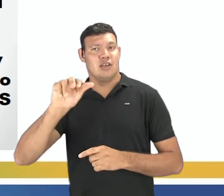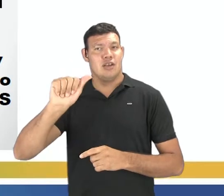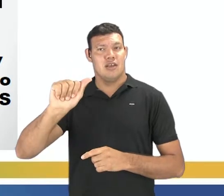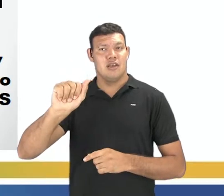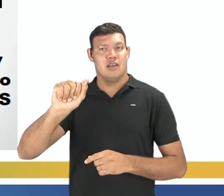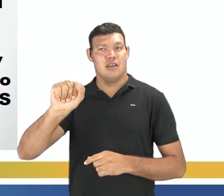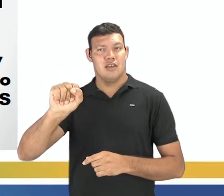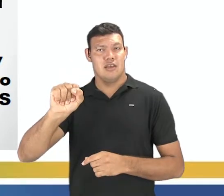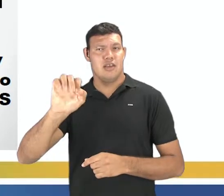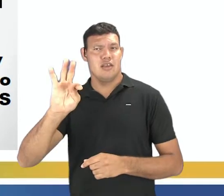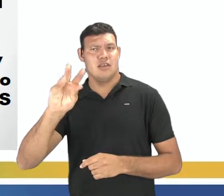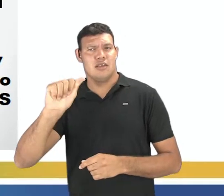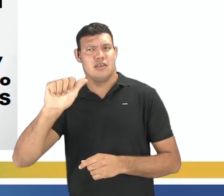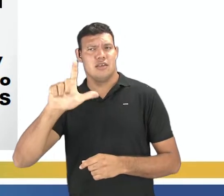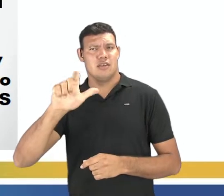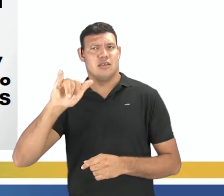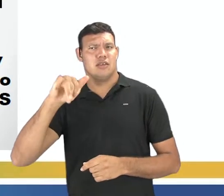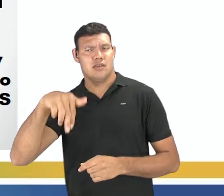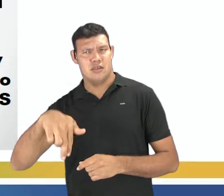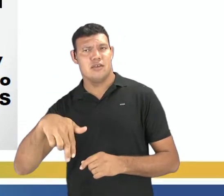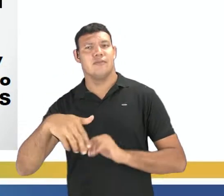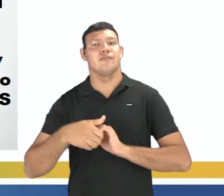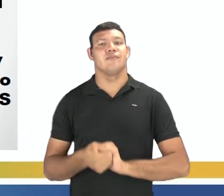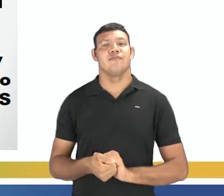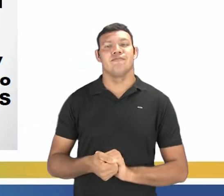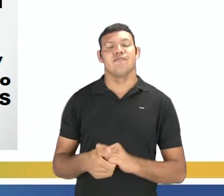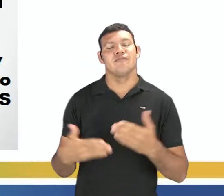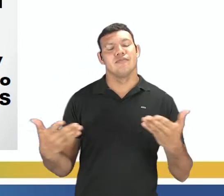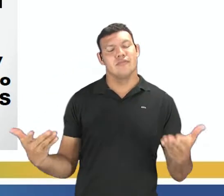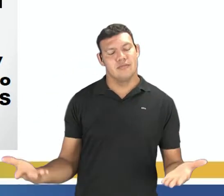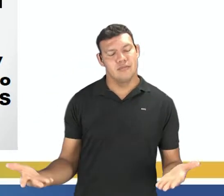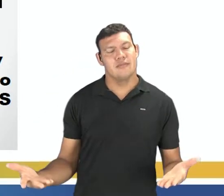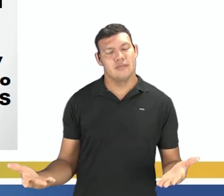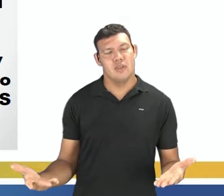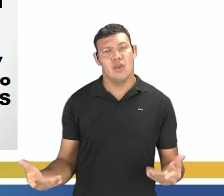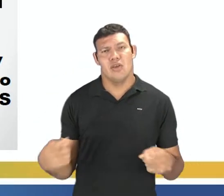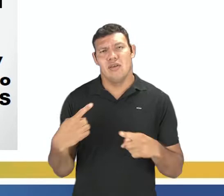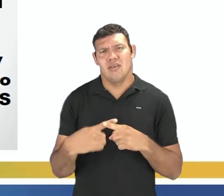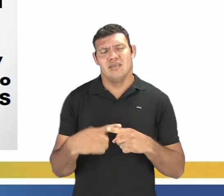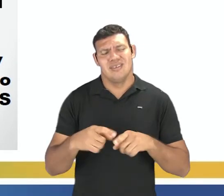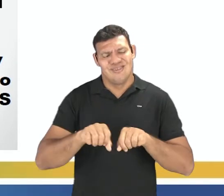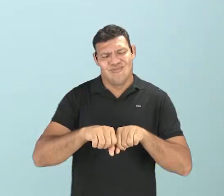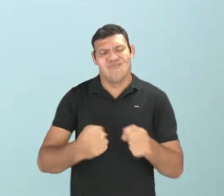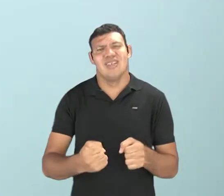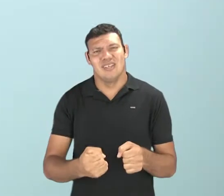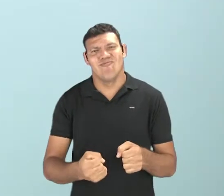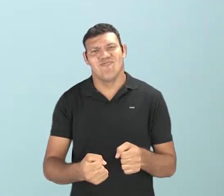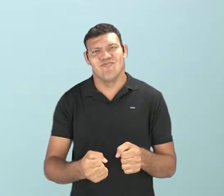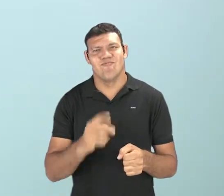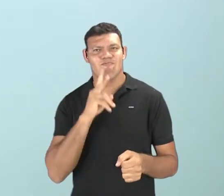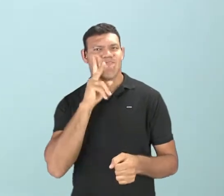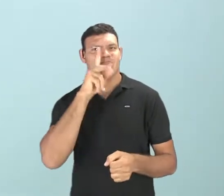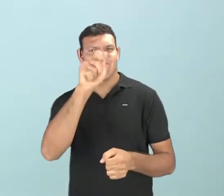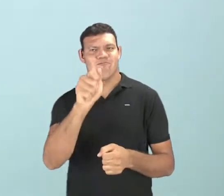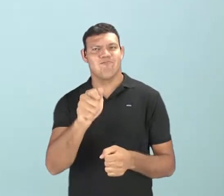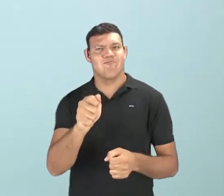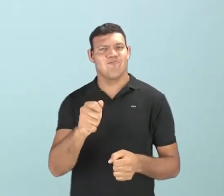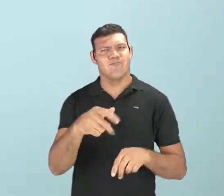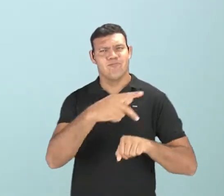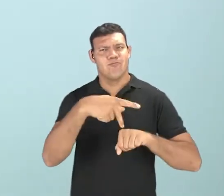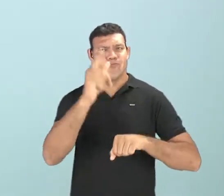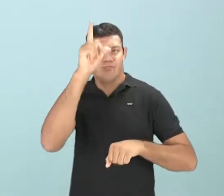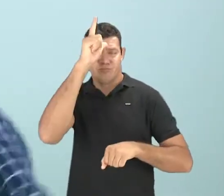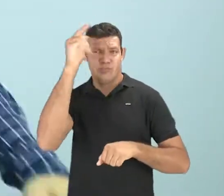a cúpula, já que era uma cúpula autoritária e conservadora. Isso vai dar uma quebra muito forte dentro da União Soviética e isso